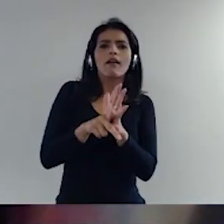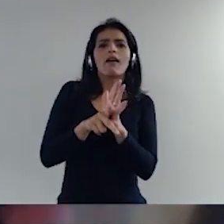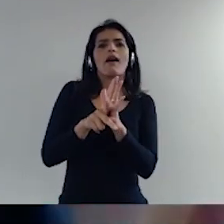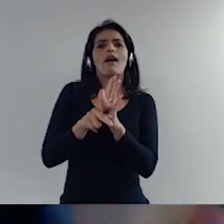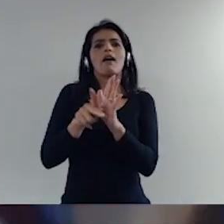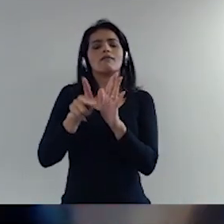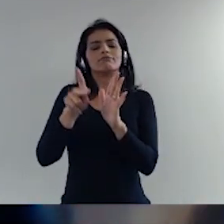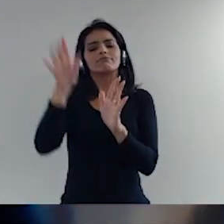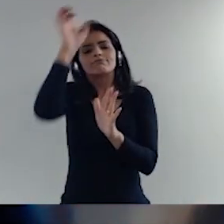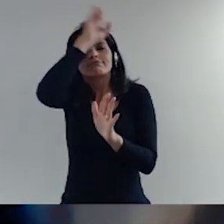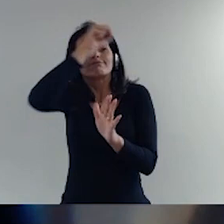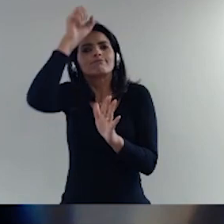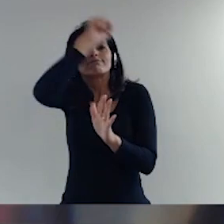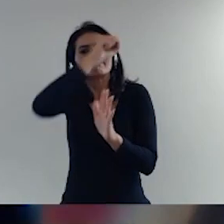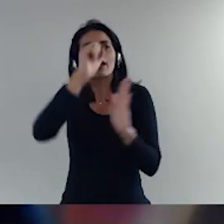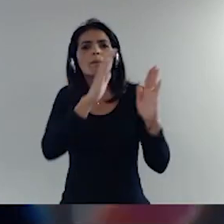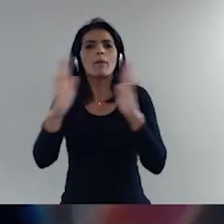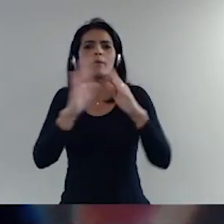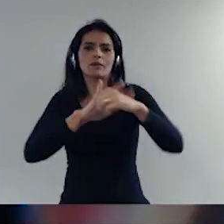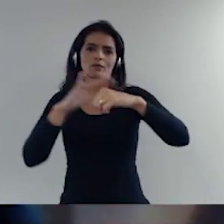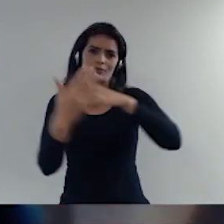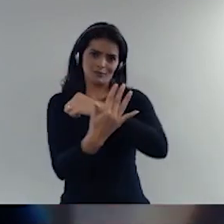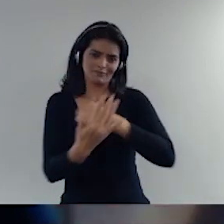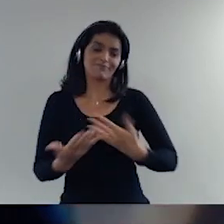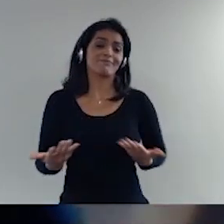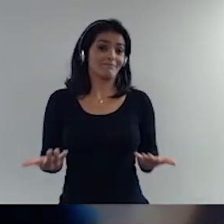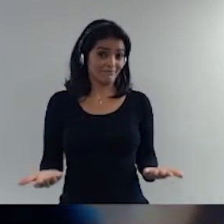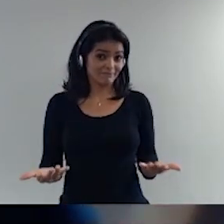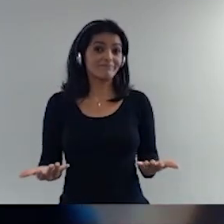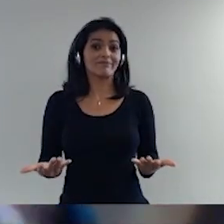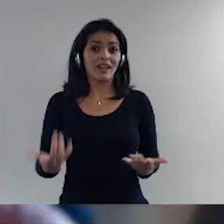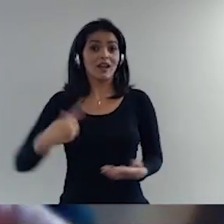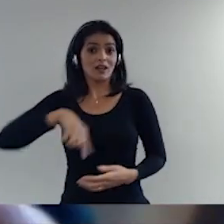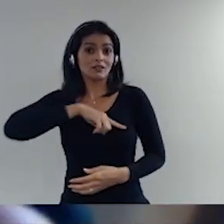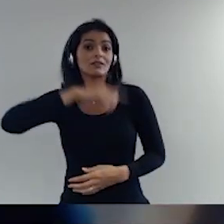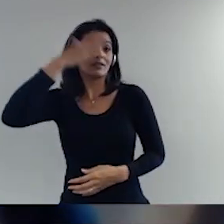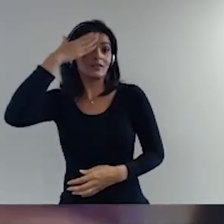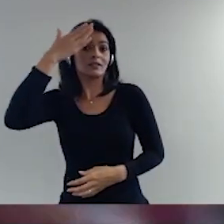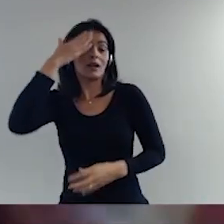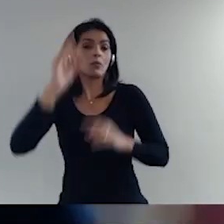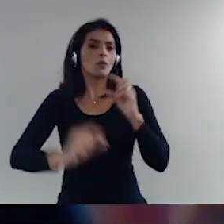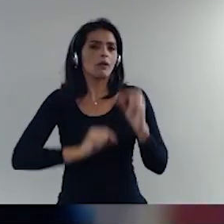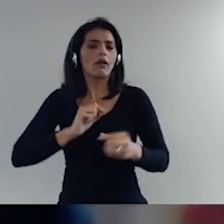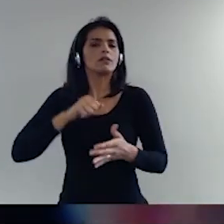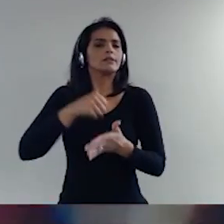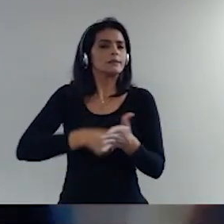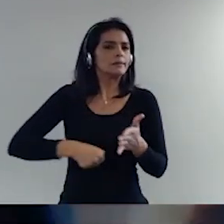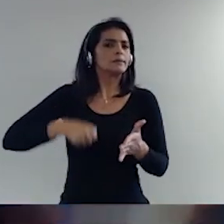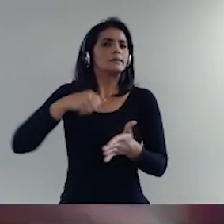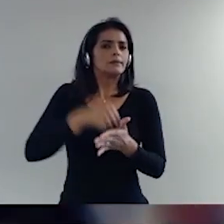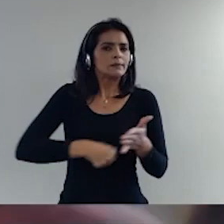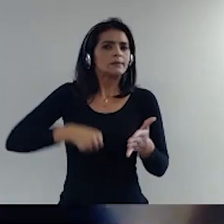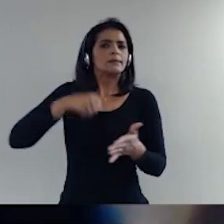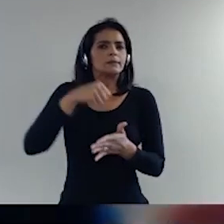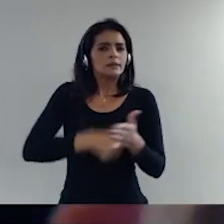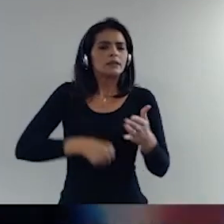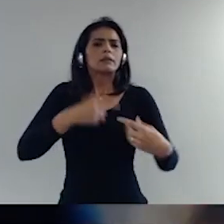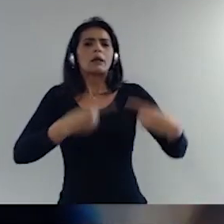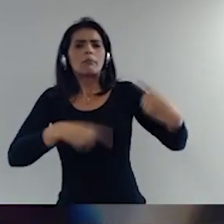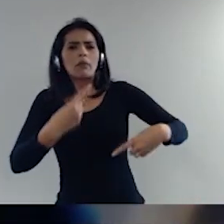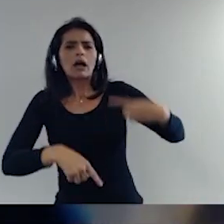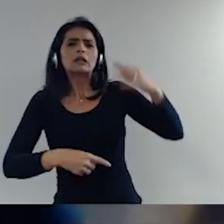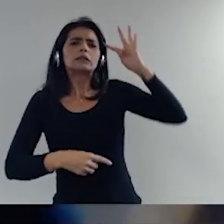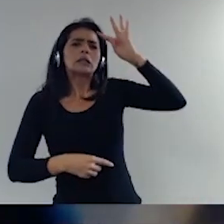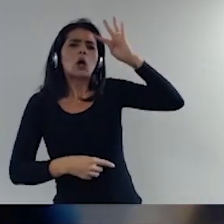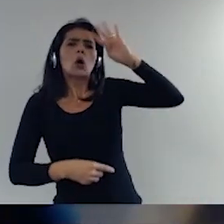grande ensinamento e a grande busca que devemos ter. A gente sabe que insistir apenas no debate